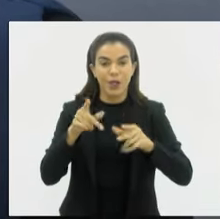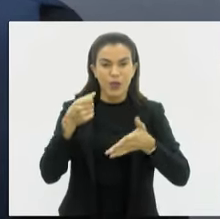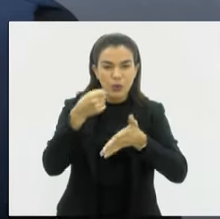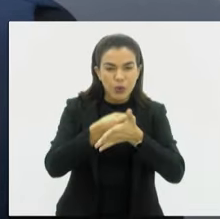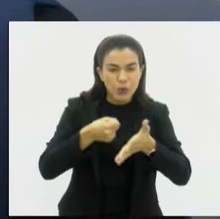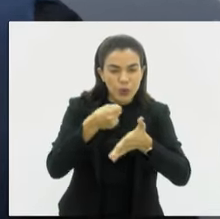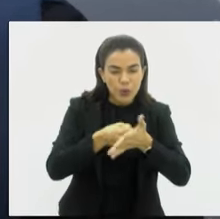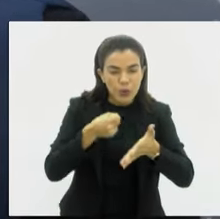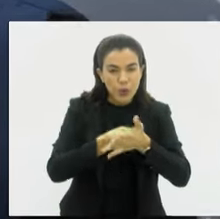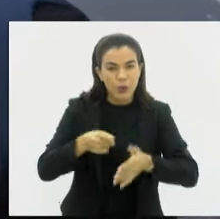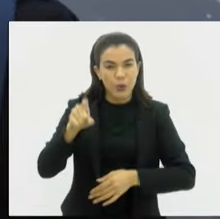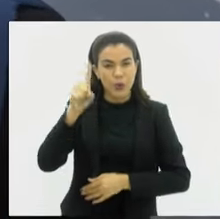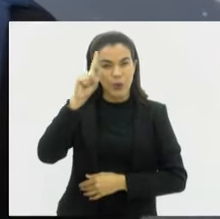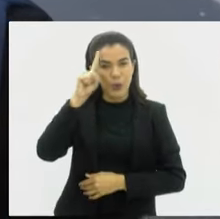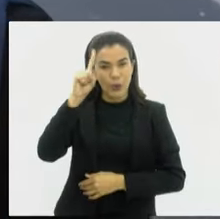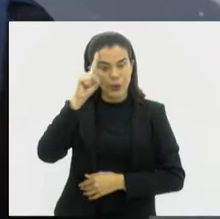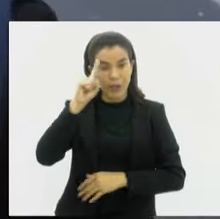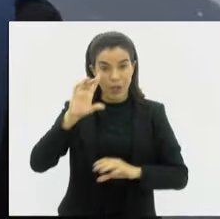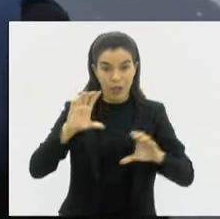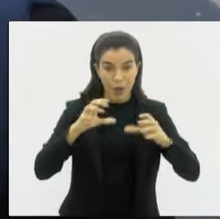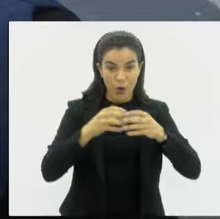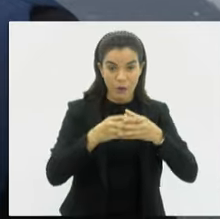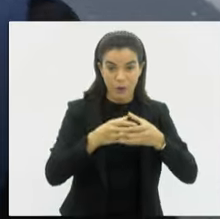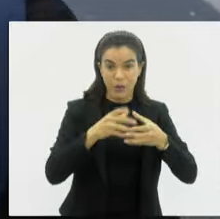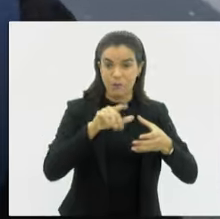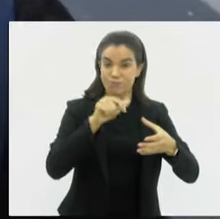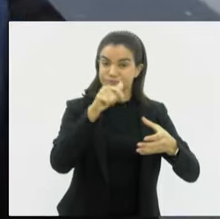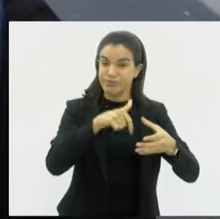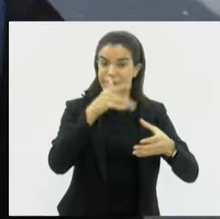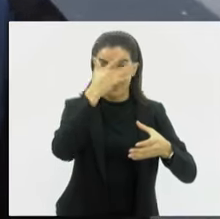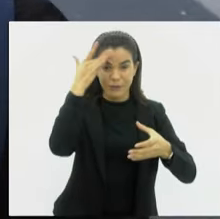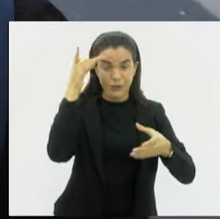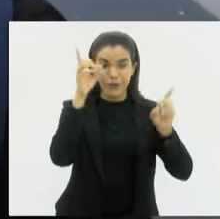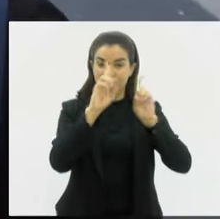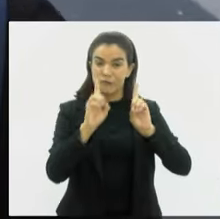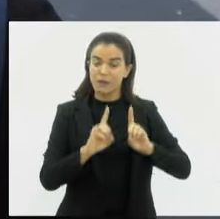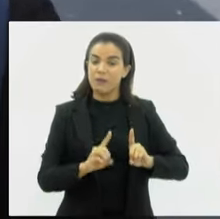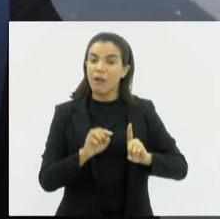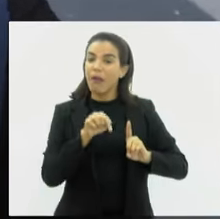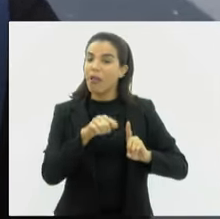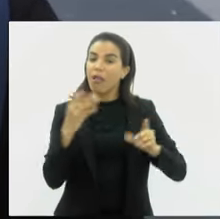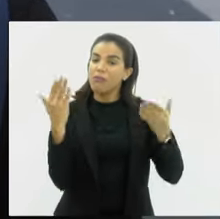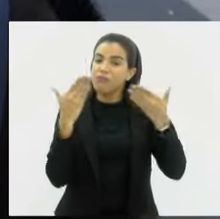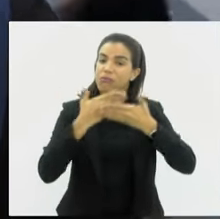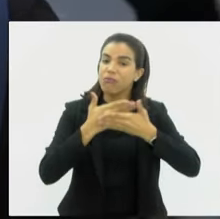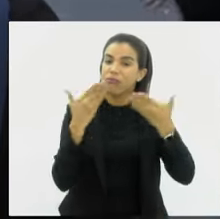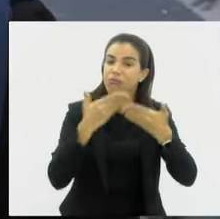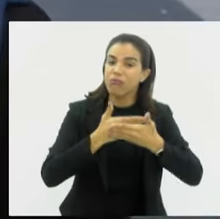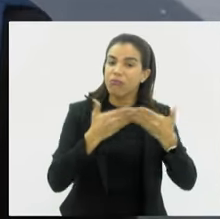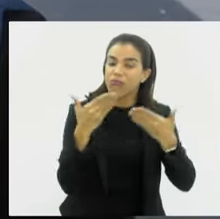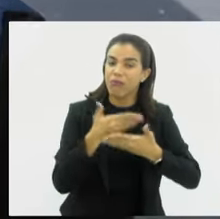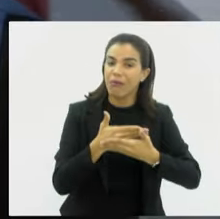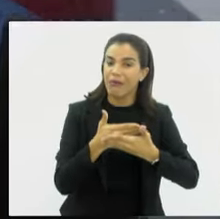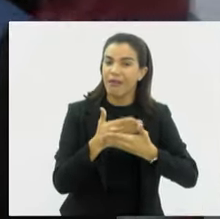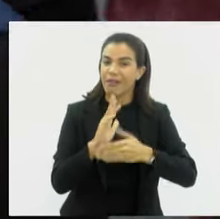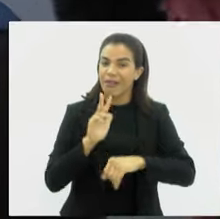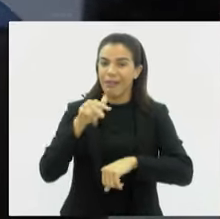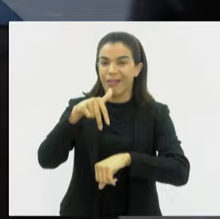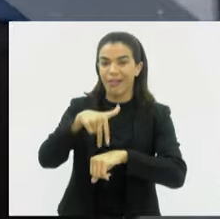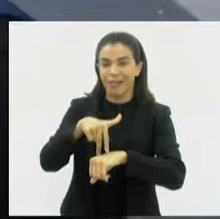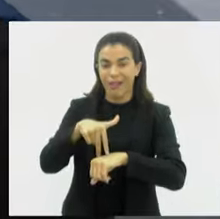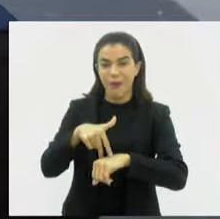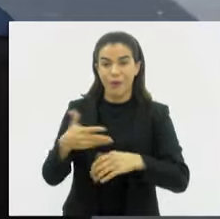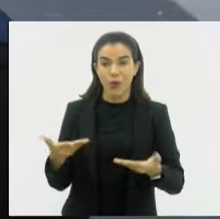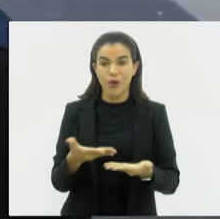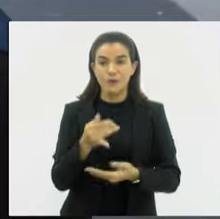dia na Comissão da Pessoa com Deficiência. São muitas vezes invisíveis e a conscientização ela vai trazer esse protagonismo. Hoje, por